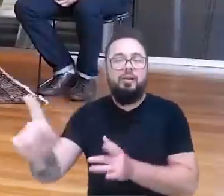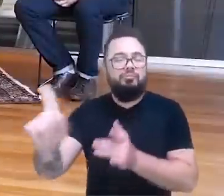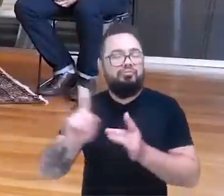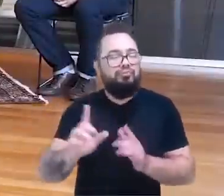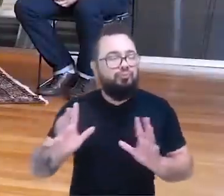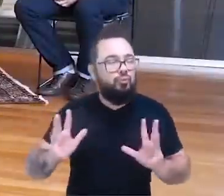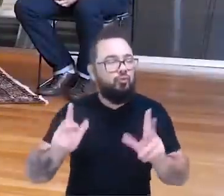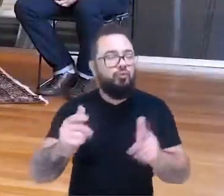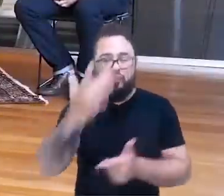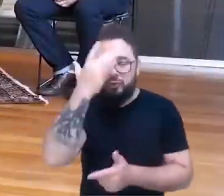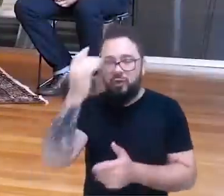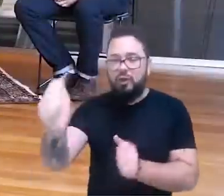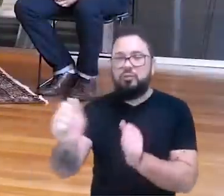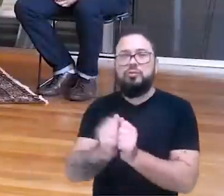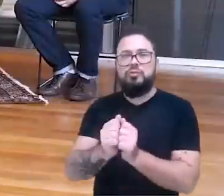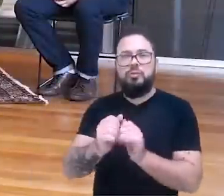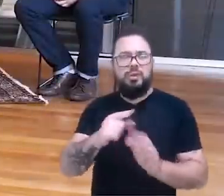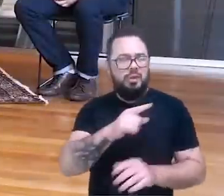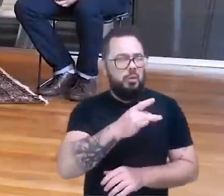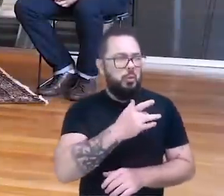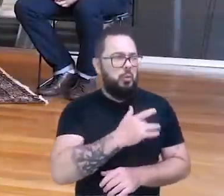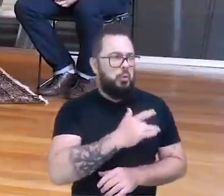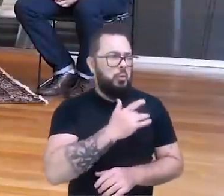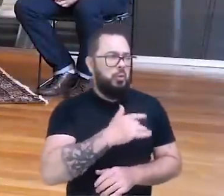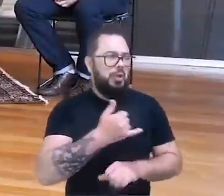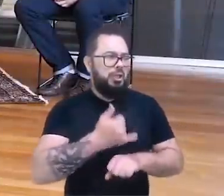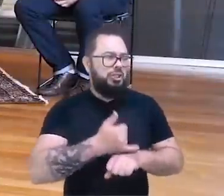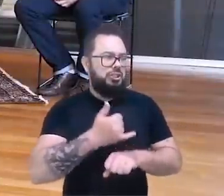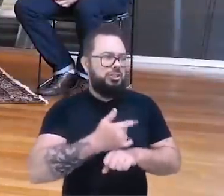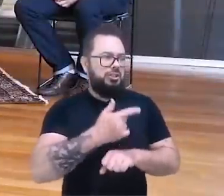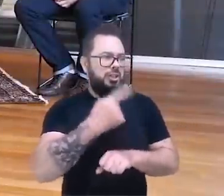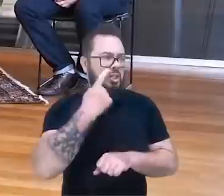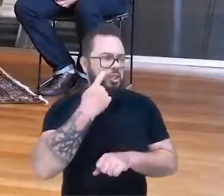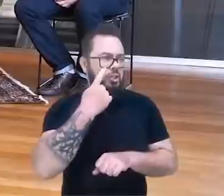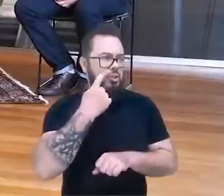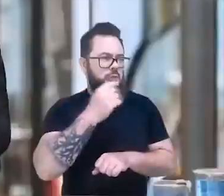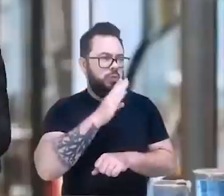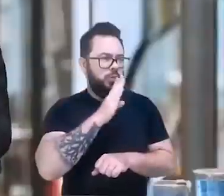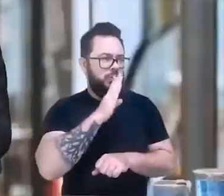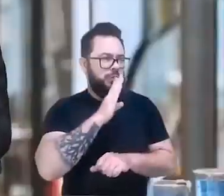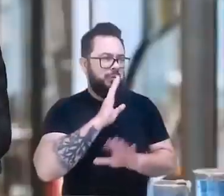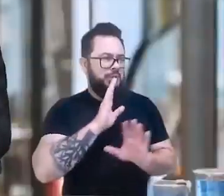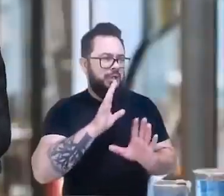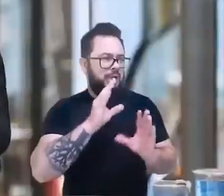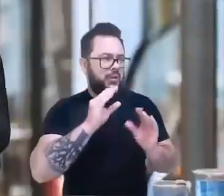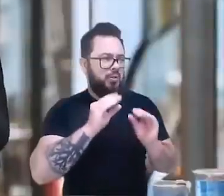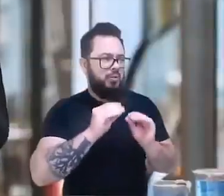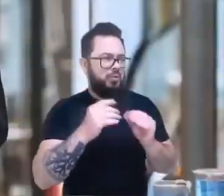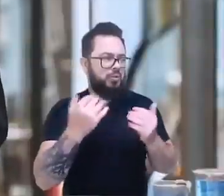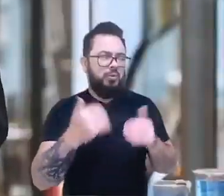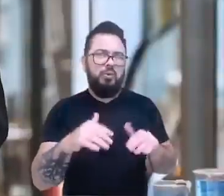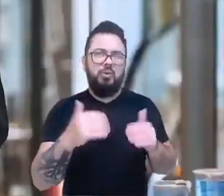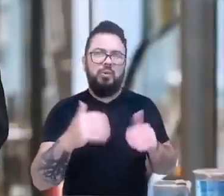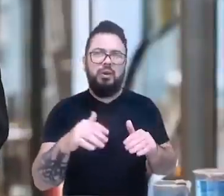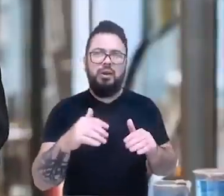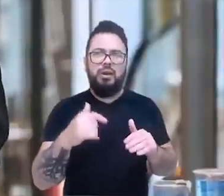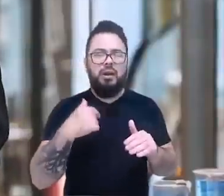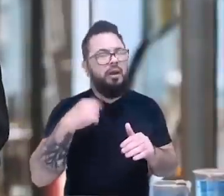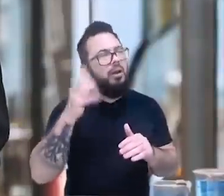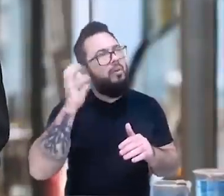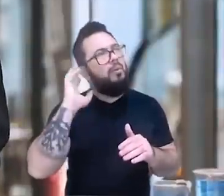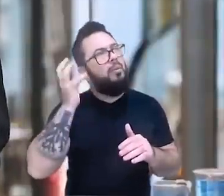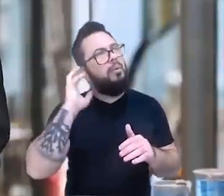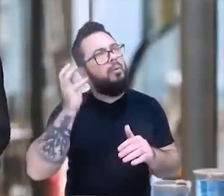aquela festa mas eu tenho um dó daquela mulher e eu vejo ela Chorando Baixinho quando chega a noite e eu escutando meu